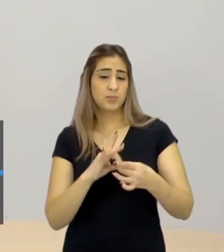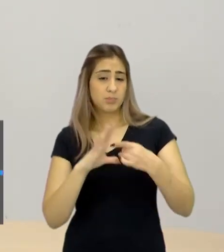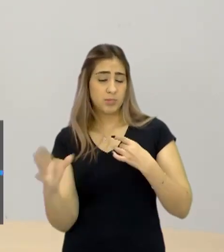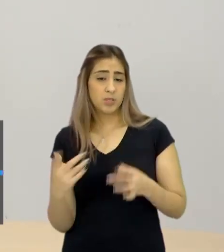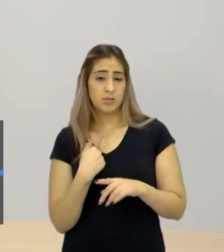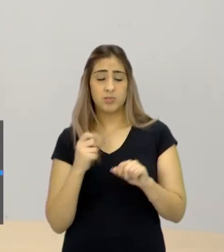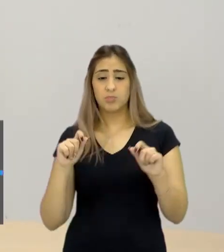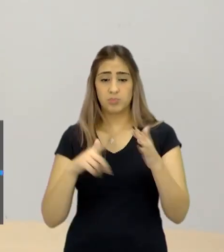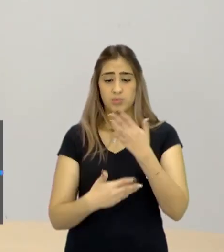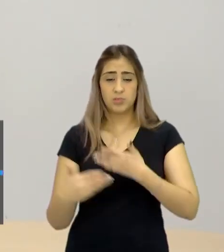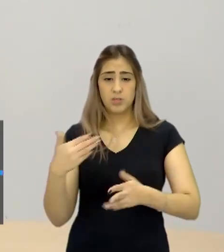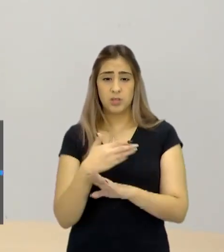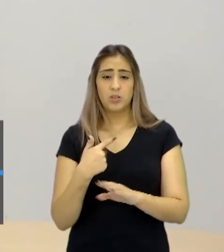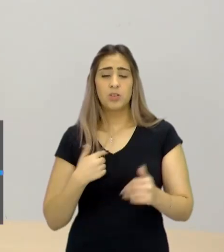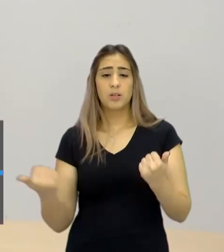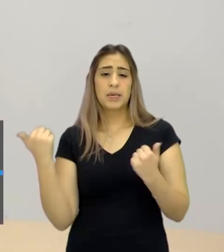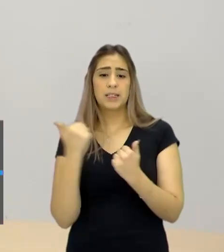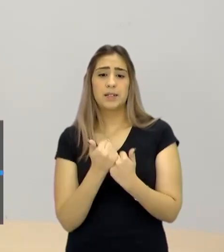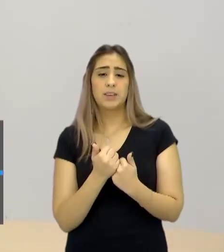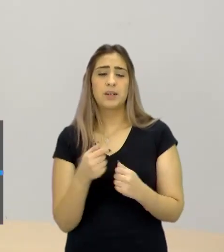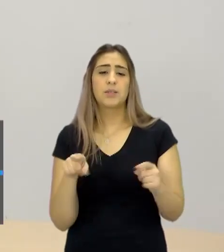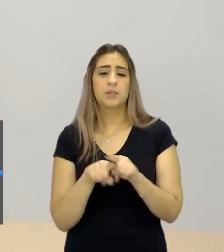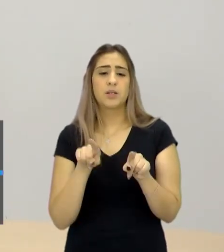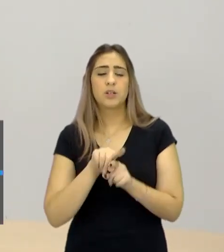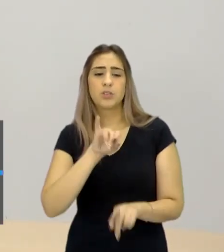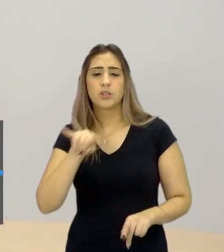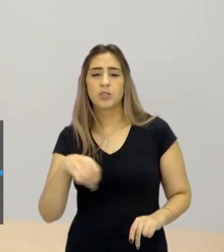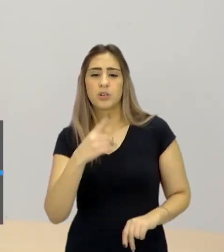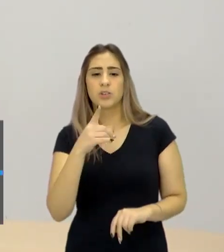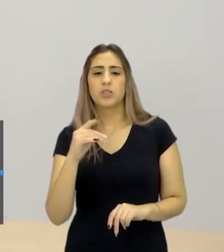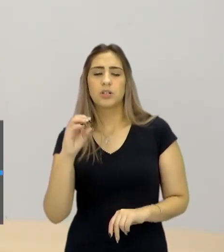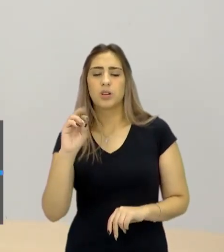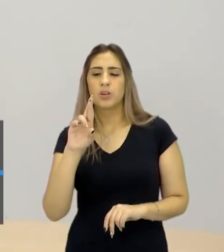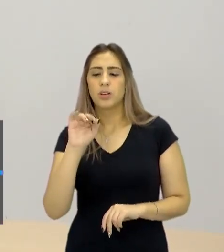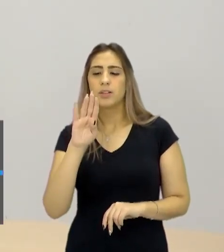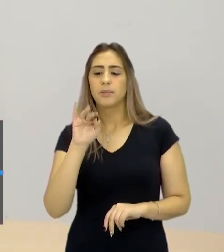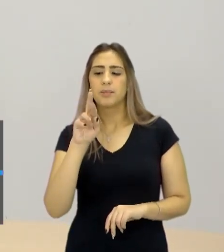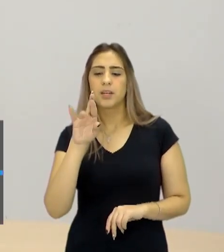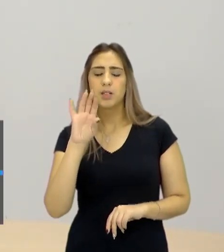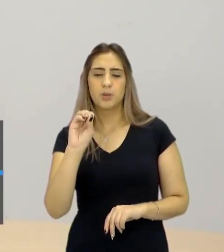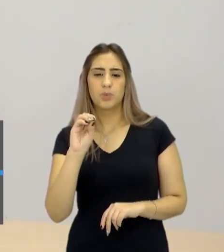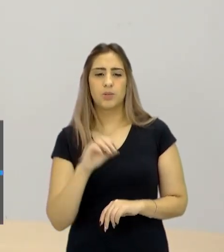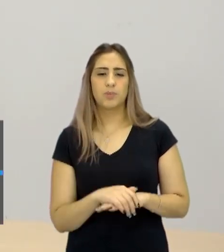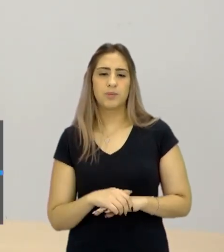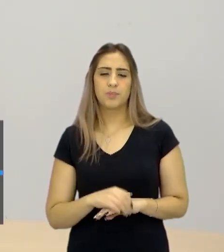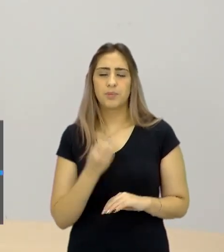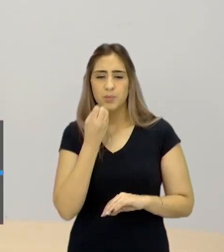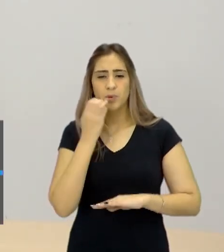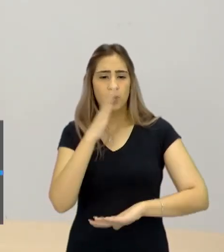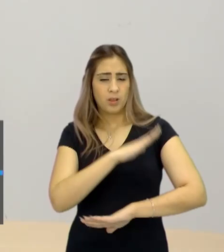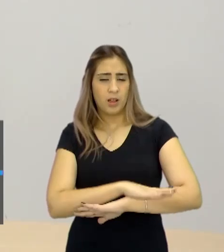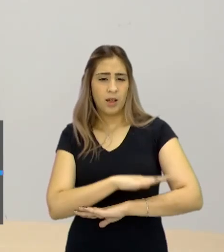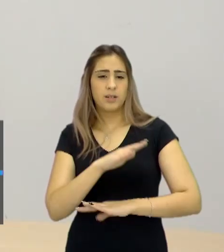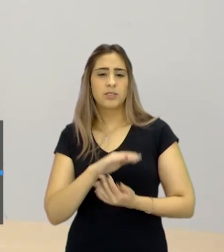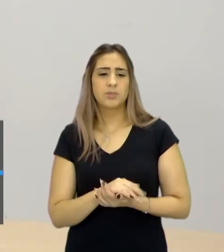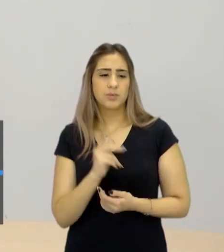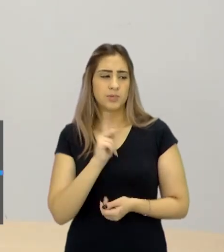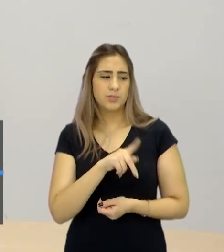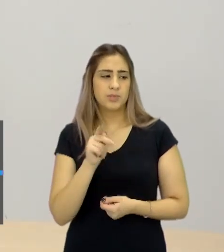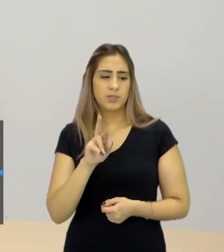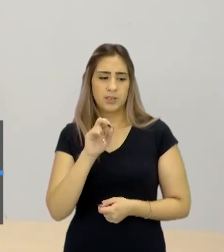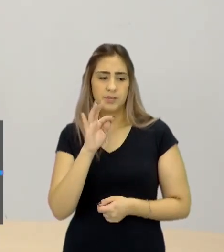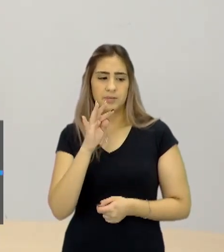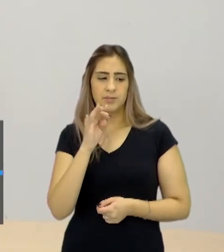slides no repositório. Professor Opa. João Ribeiro também, aqui mandando boa tarde. Professor Rafael,